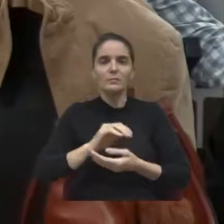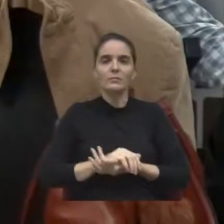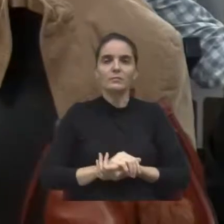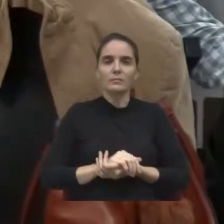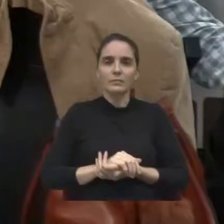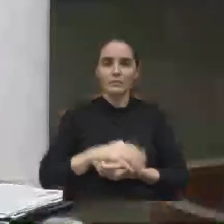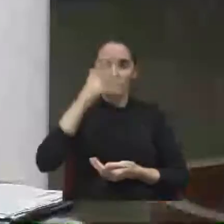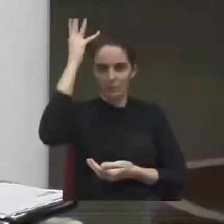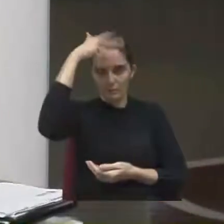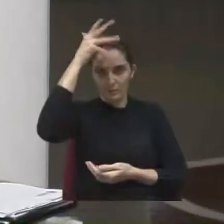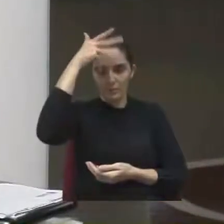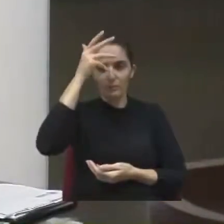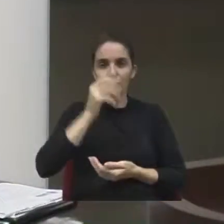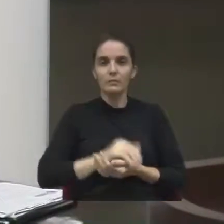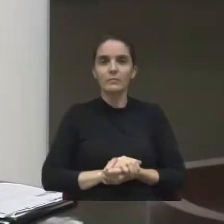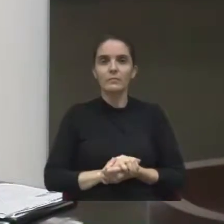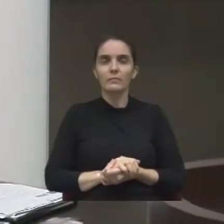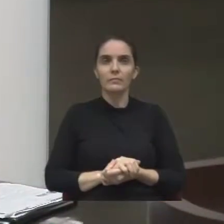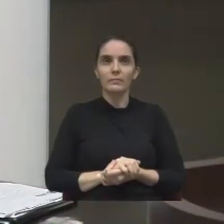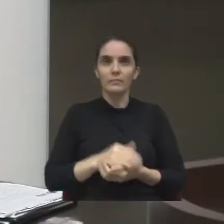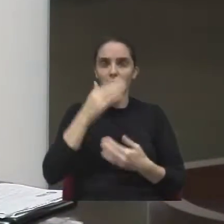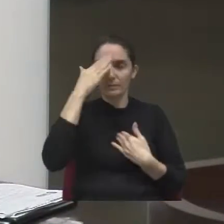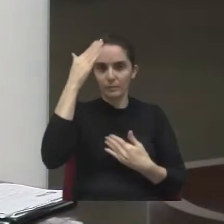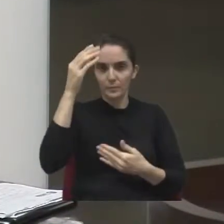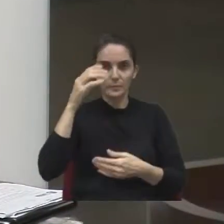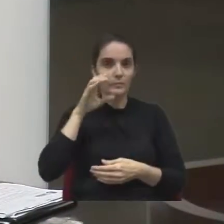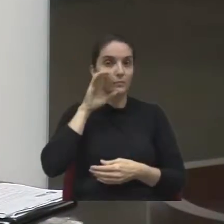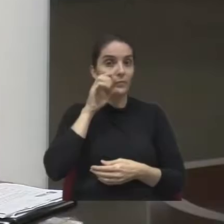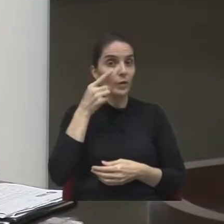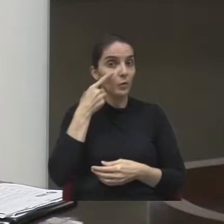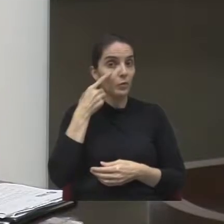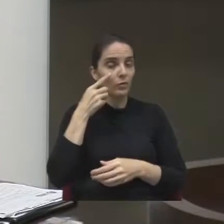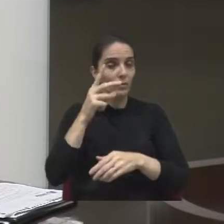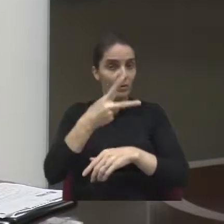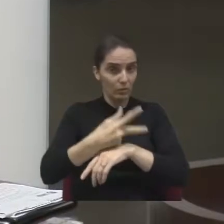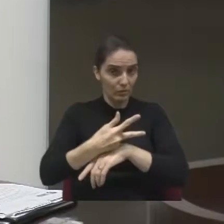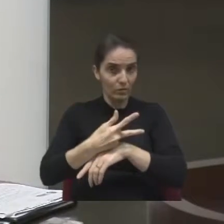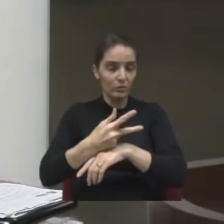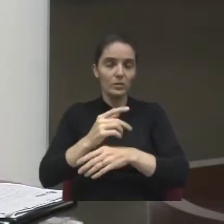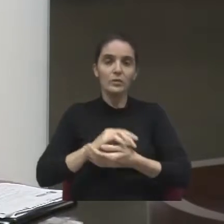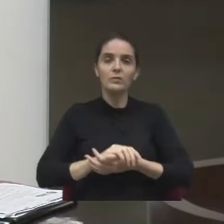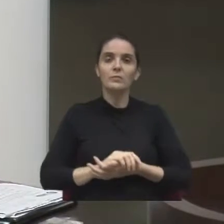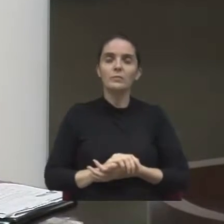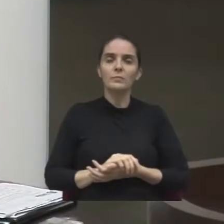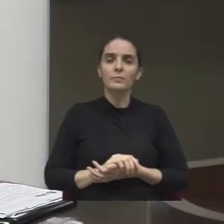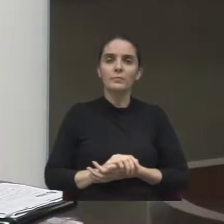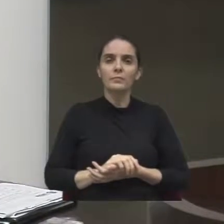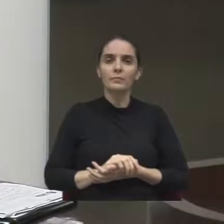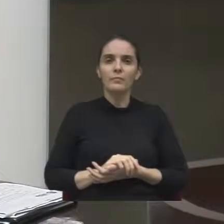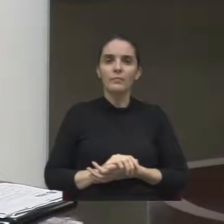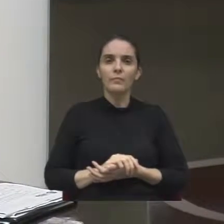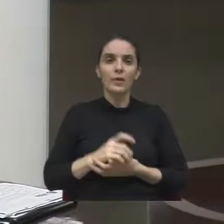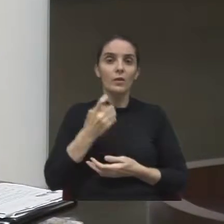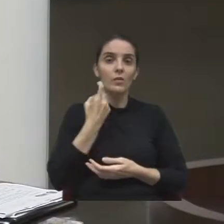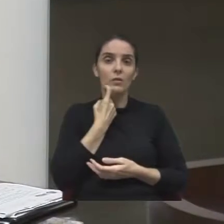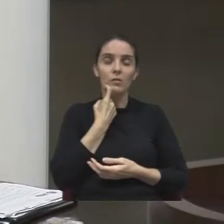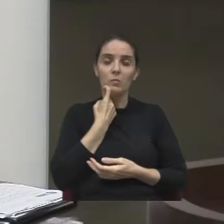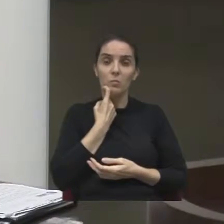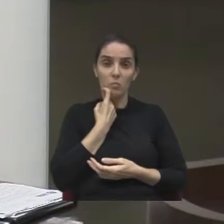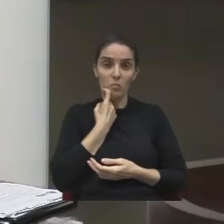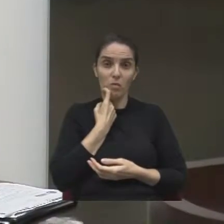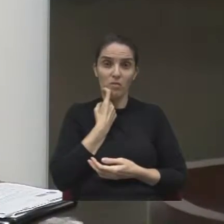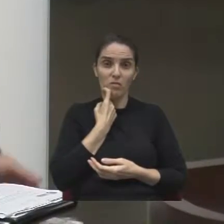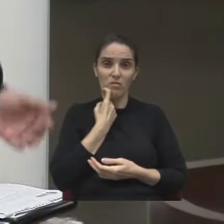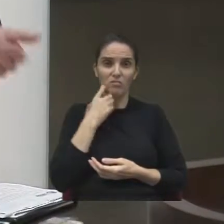obrigada, vereadora Constância. Eu cheguei a ver um vídeo hoje, uma reportagem, em que o próprio peixe já tinha